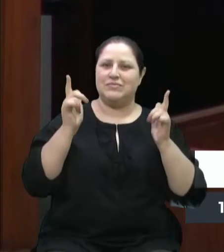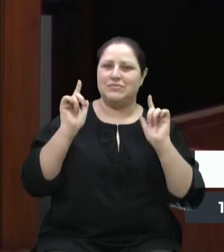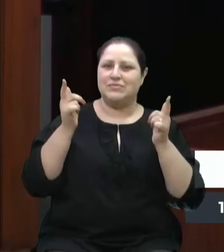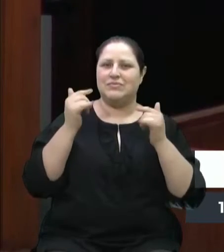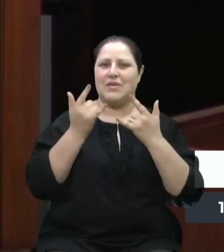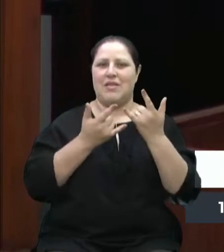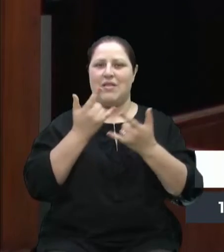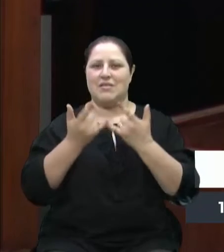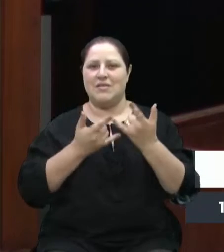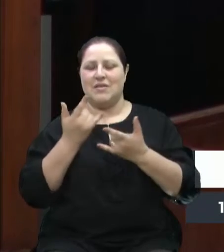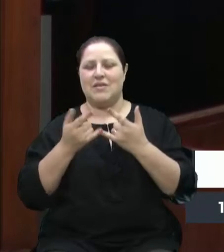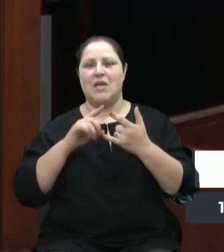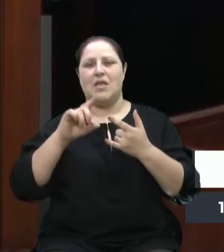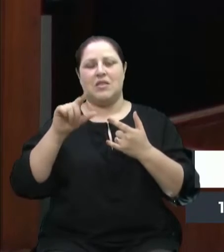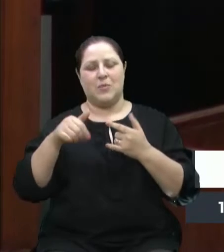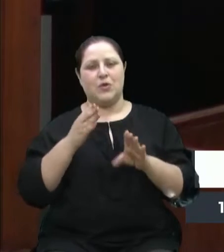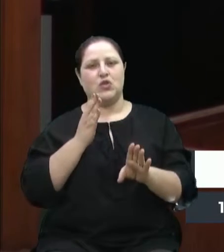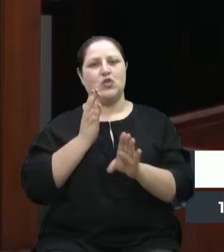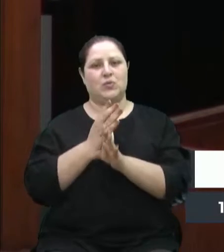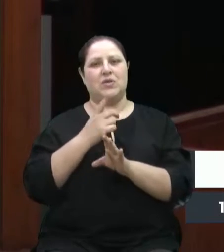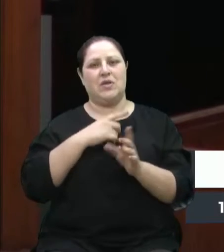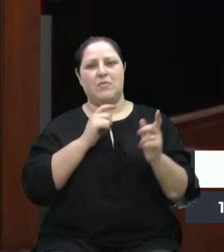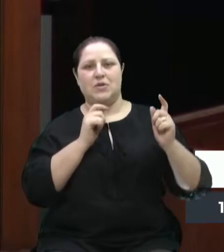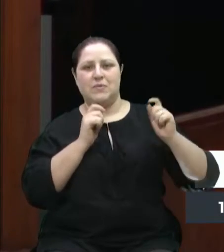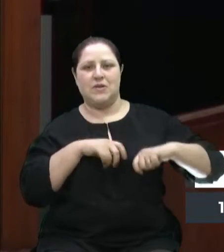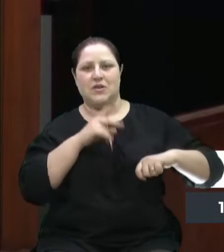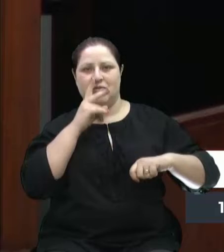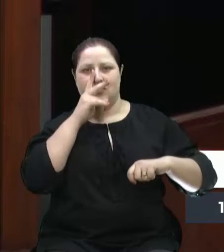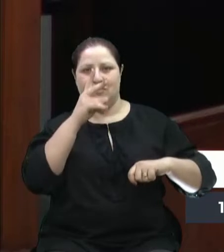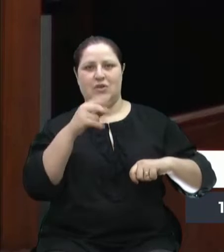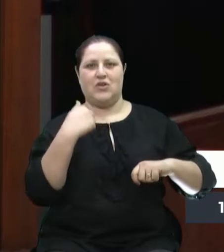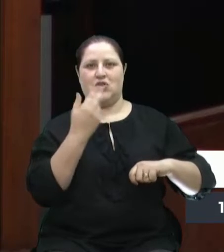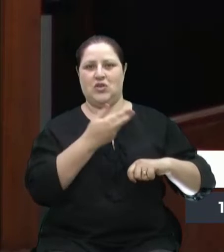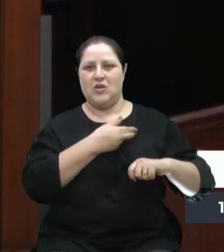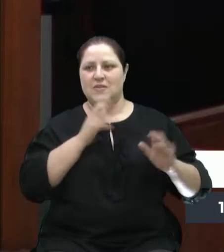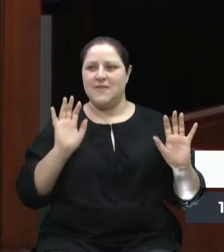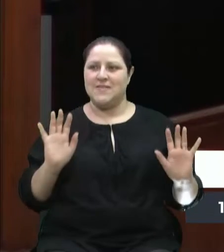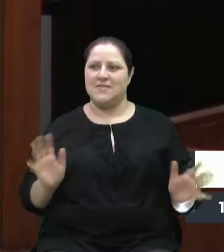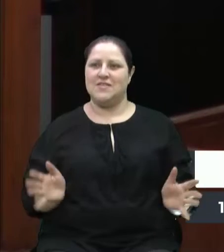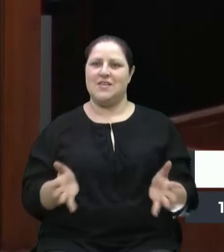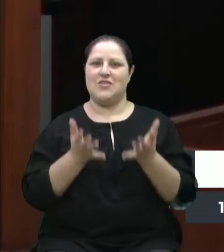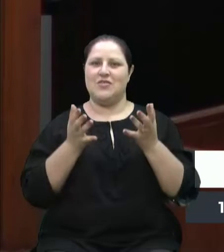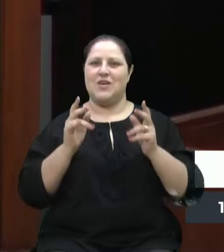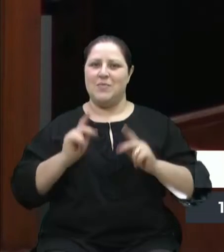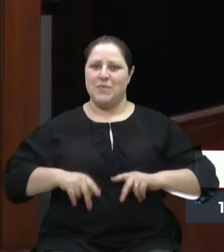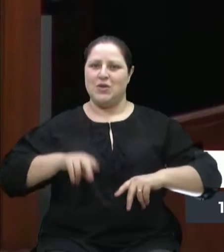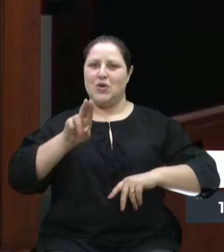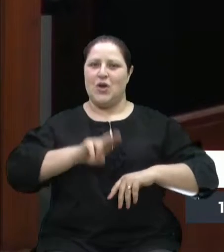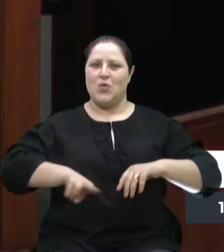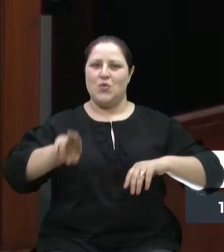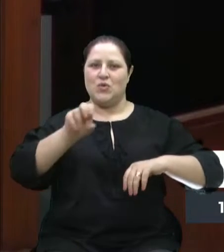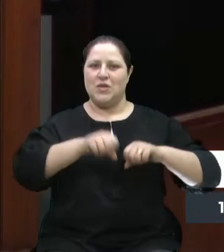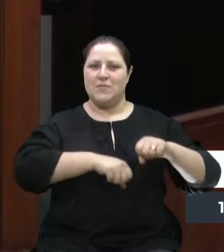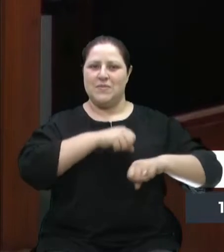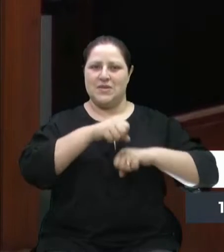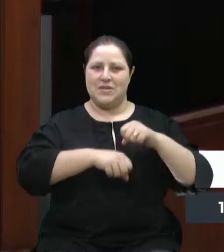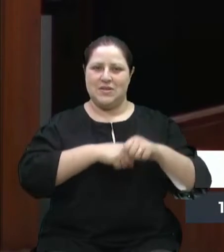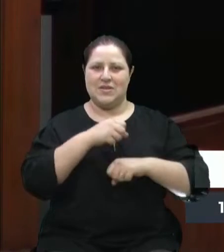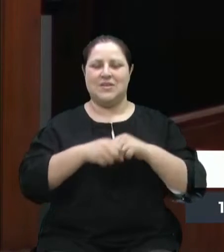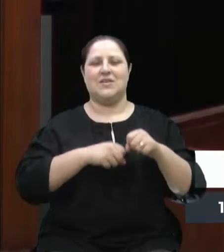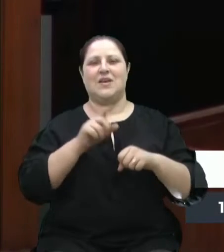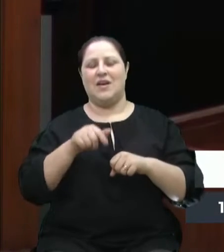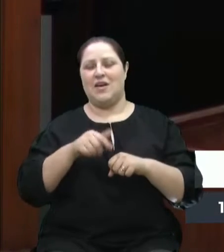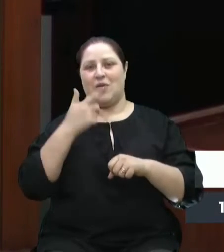que existe, sim, uma possibilidade grande da gente incentivar as pessoas a utilizarem a bicicleta como meio